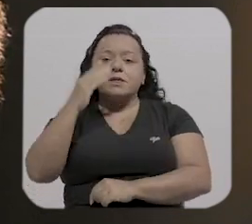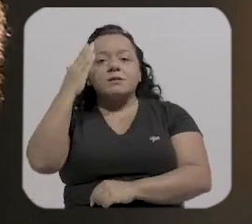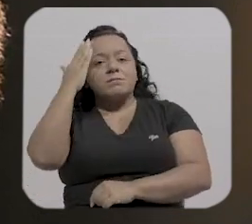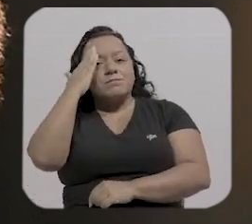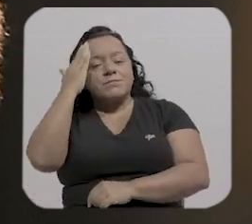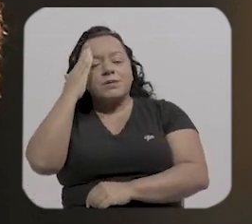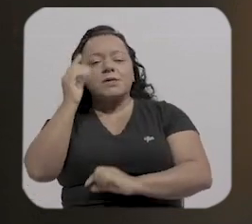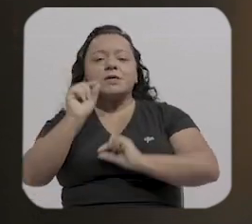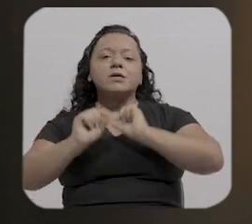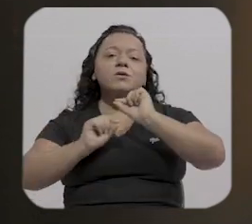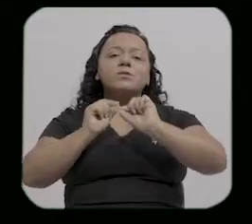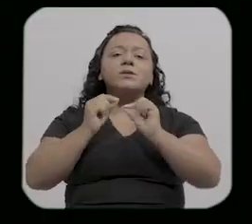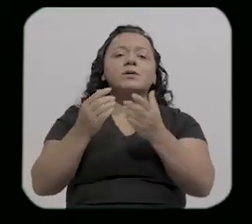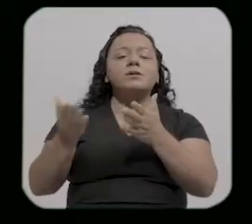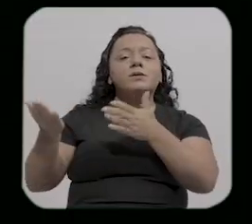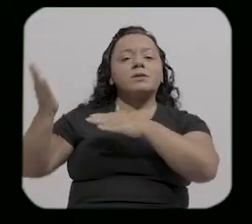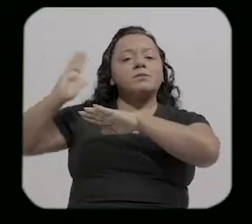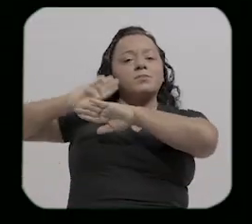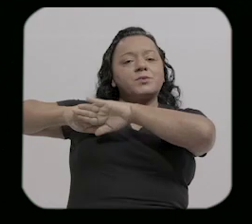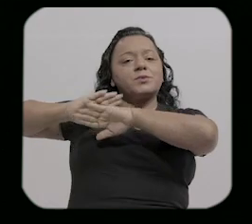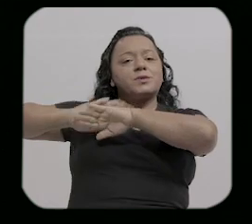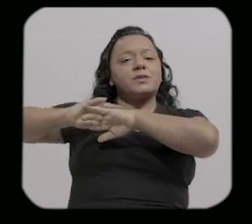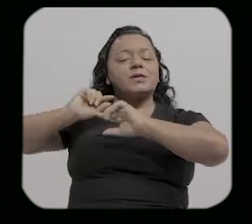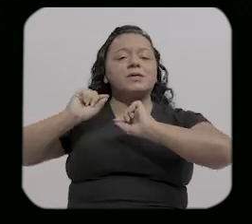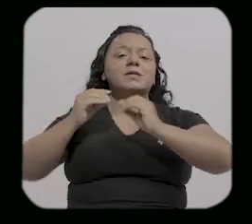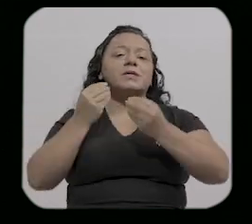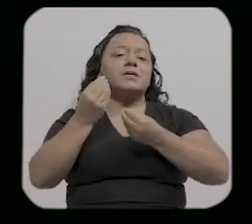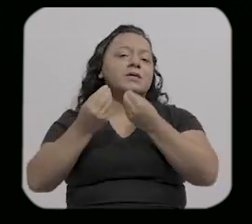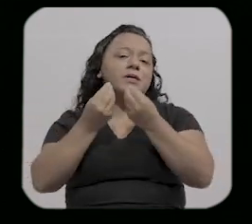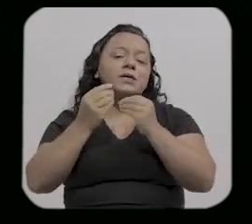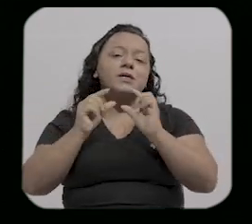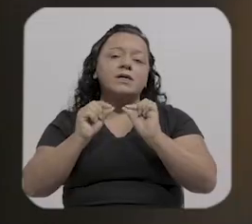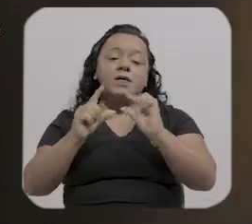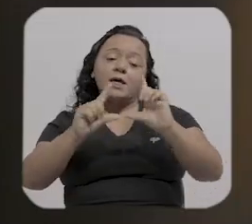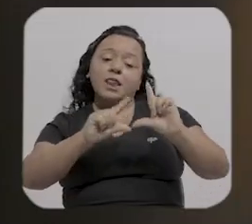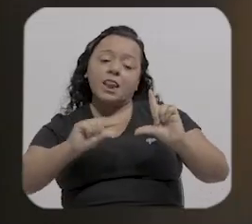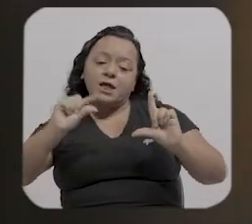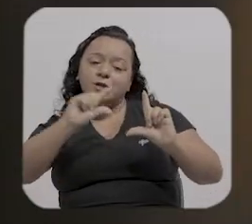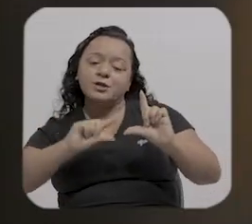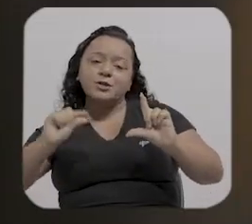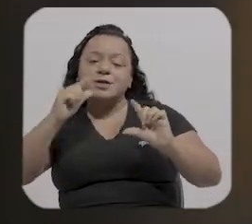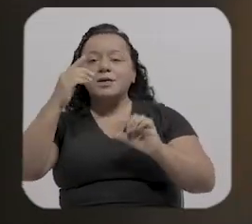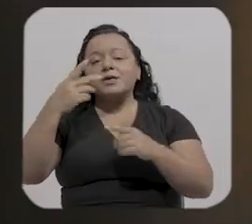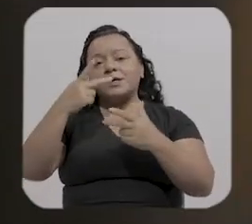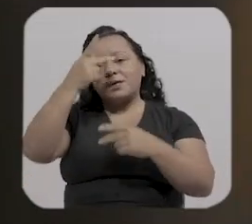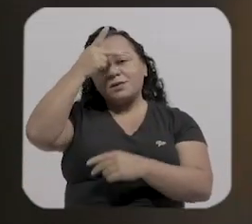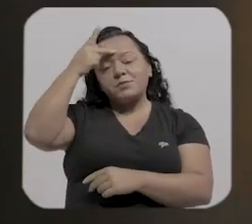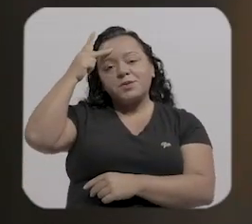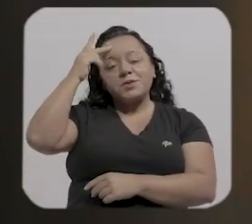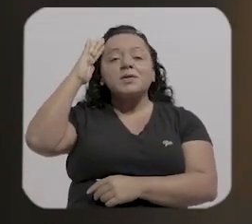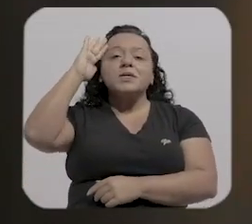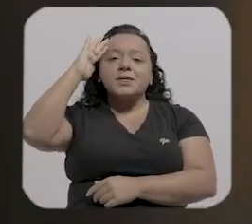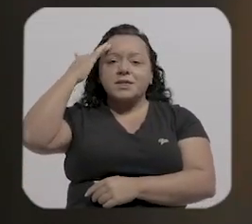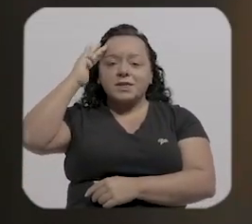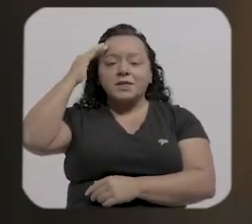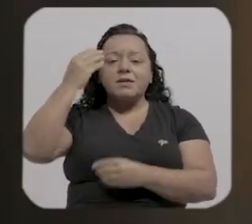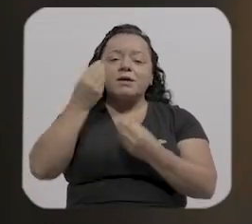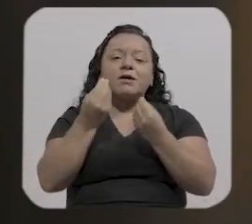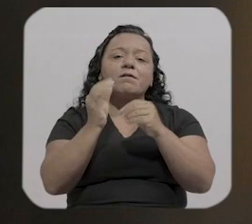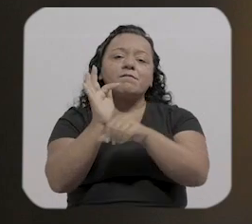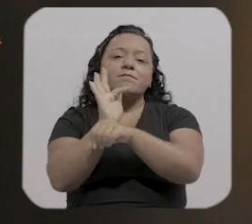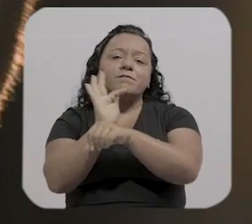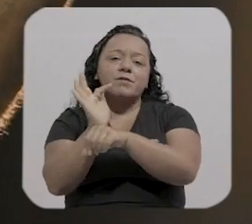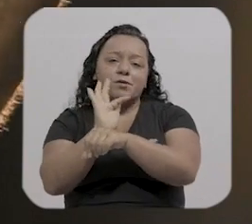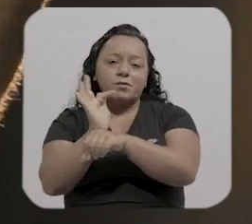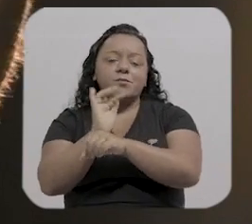quero saber o que está por trás disso. Criar legenda, que as pessoas entendam, né? É